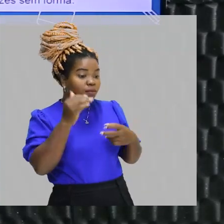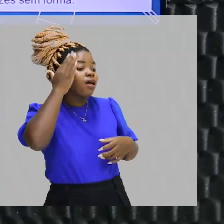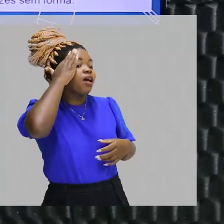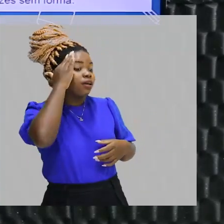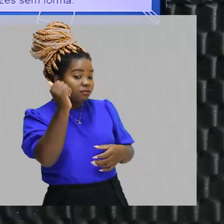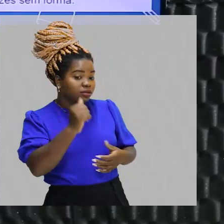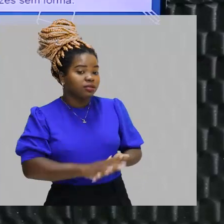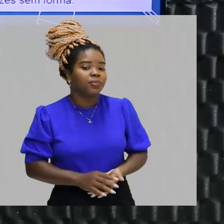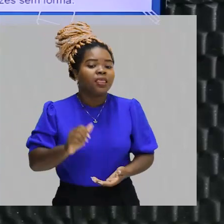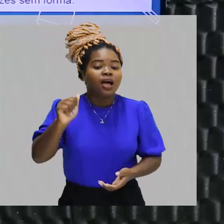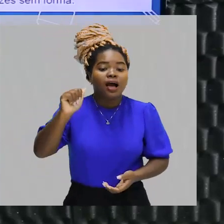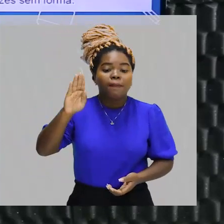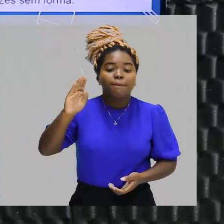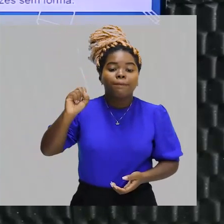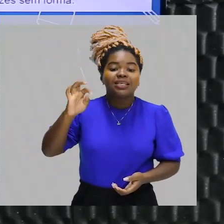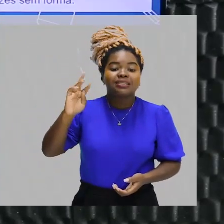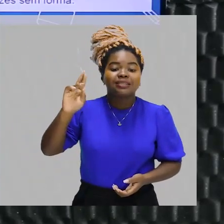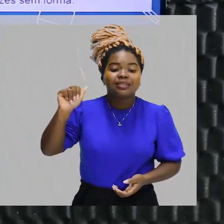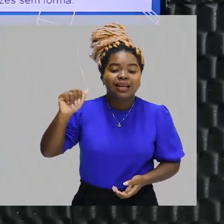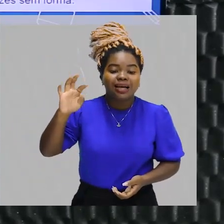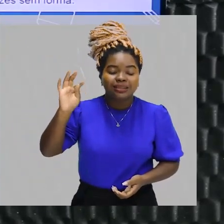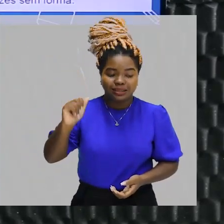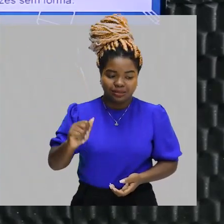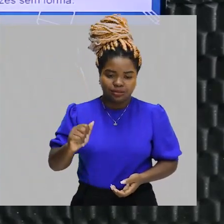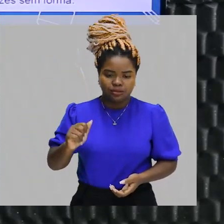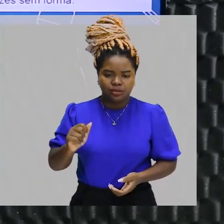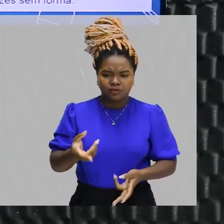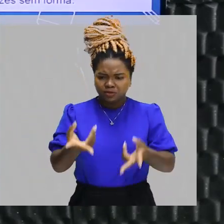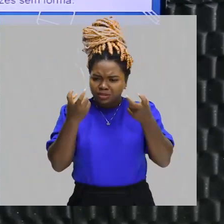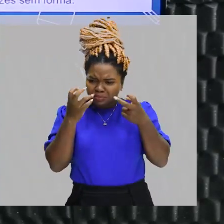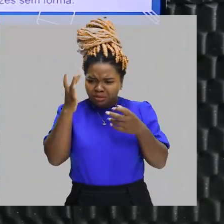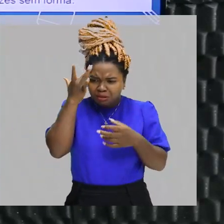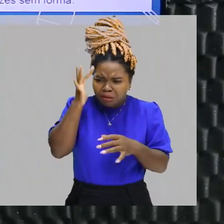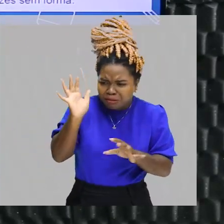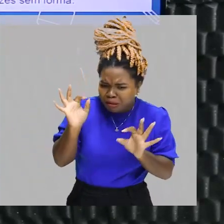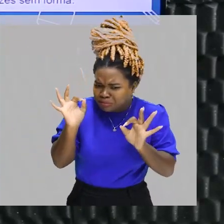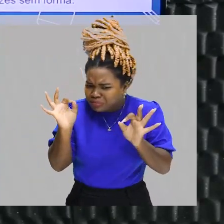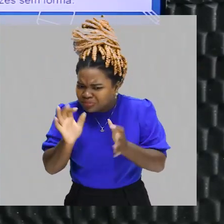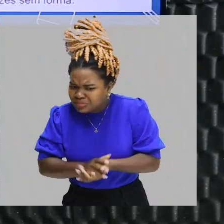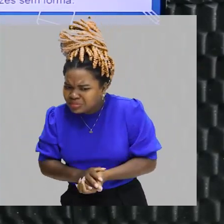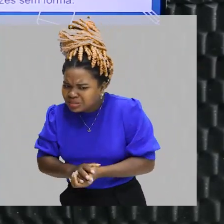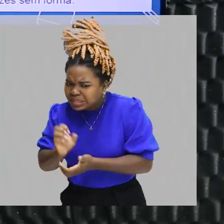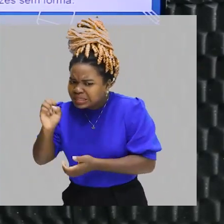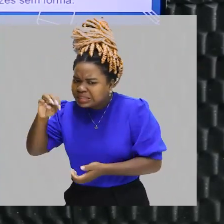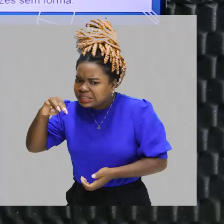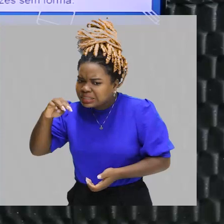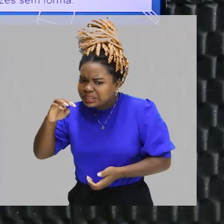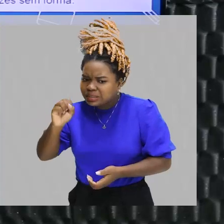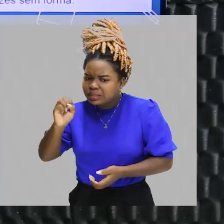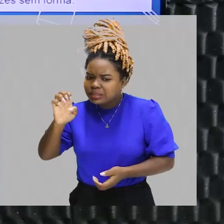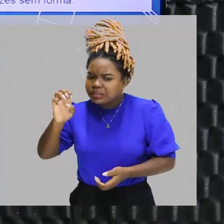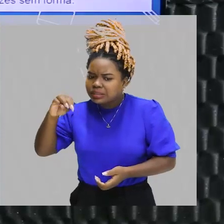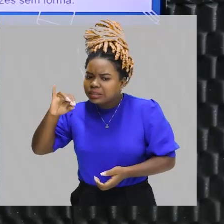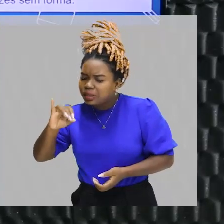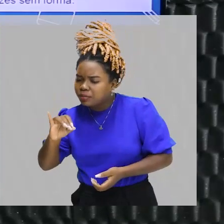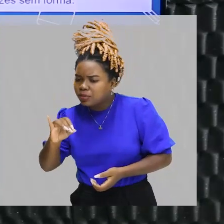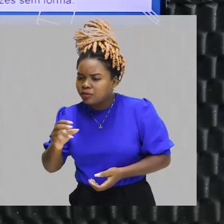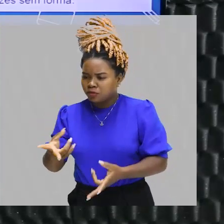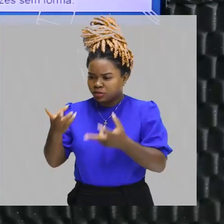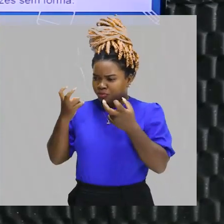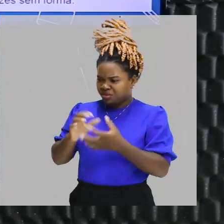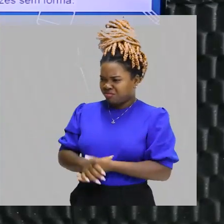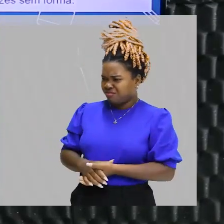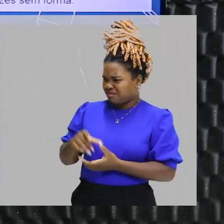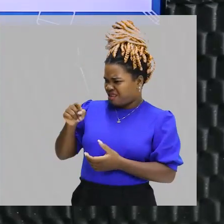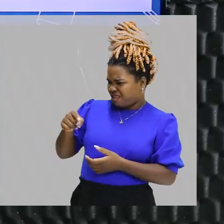Abstrata, aquela que tu olha e tu não sabe o que que é. Semi-abstrata, tu olha e diz assim, mas isso é uma pessoa? Exemplo, aqui em